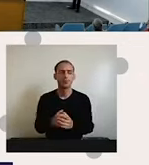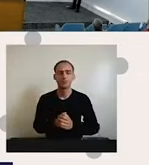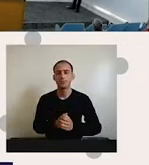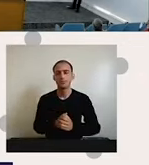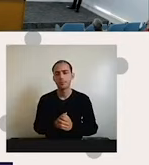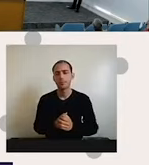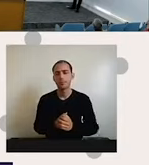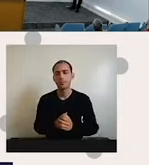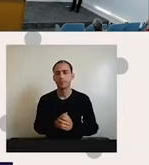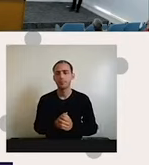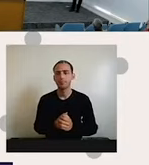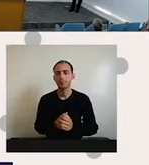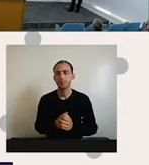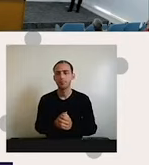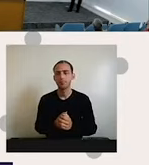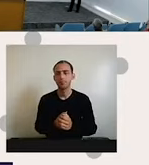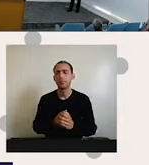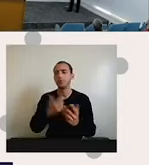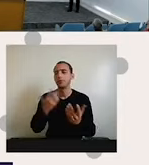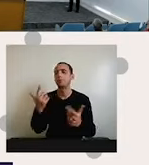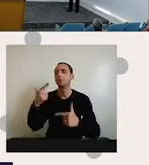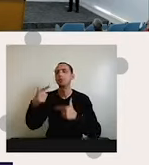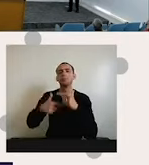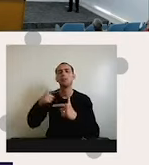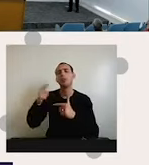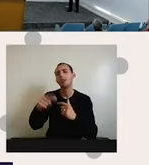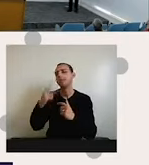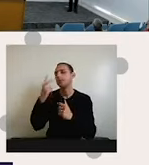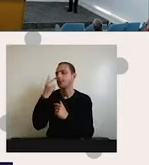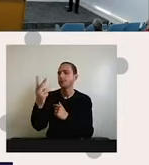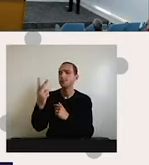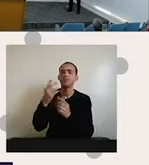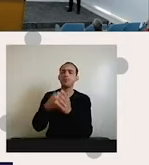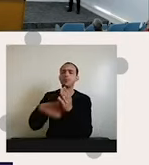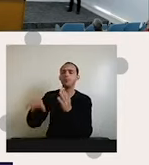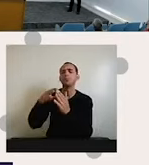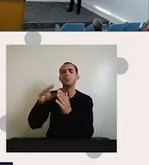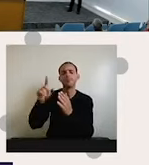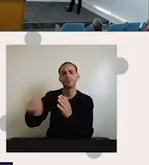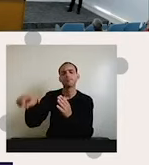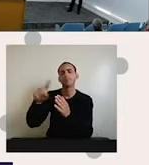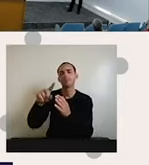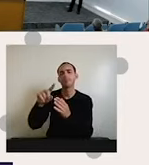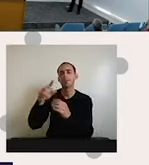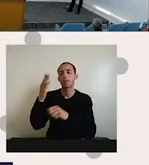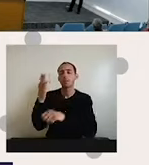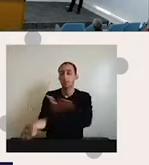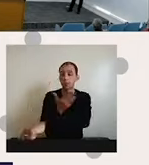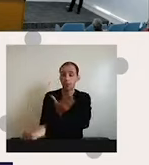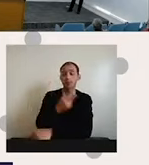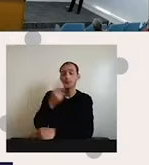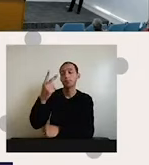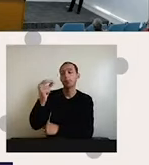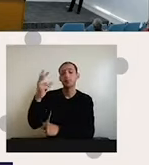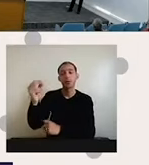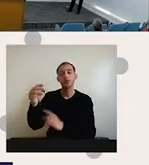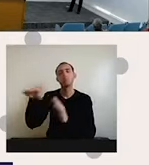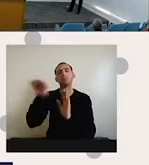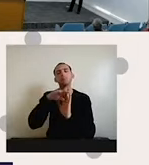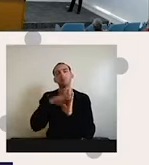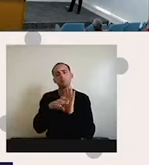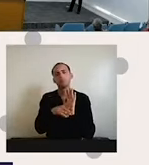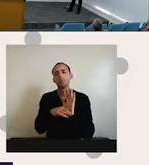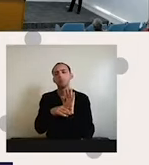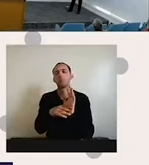na atualização 2020 da lista e que, enfim, essa discussão a gente tem até publicações que a gente